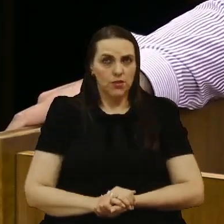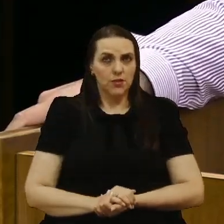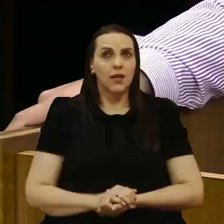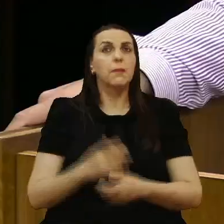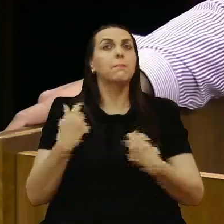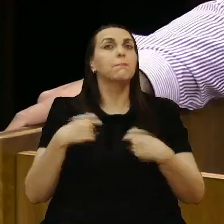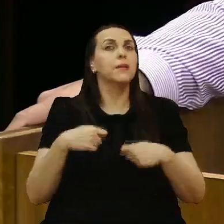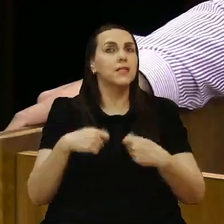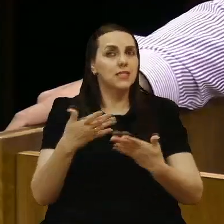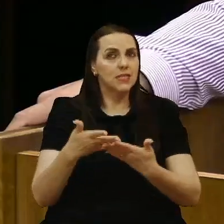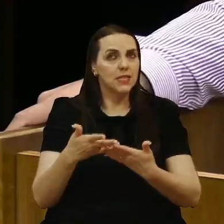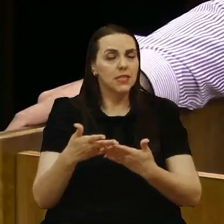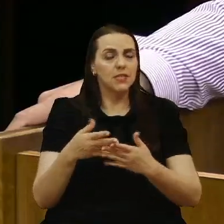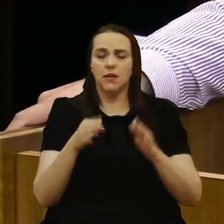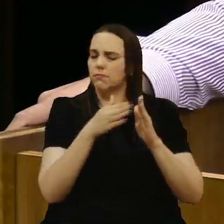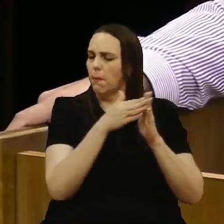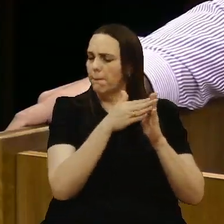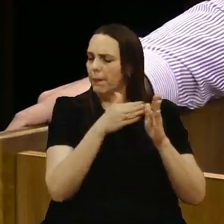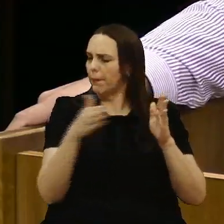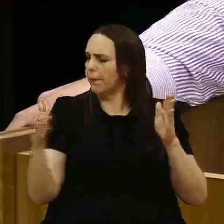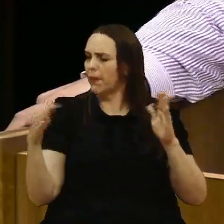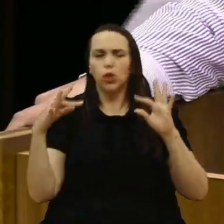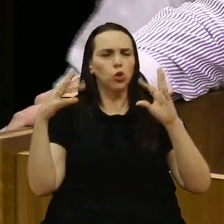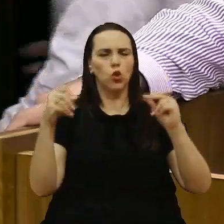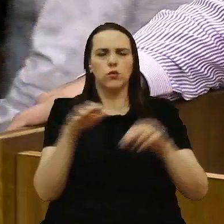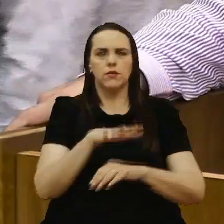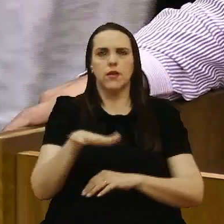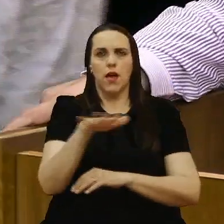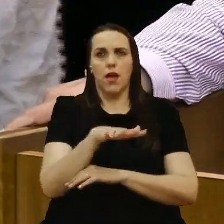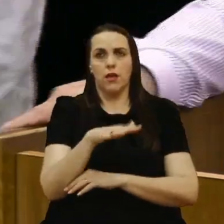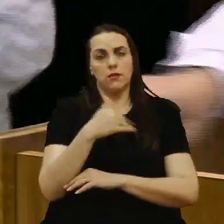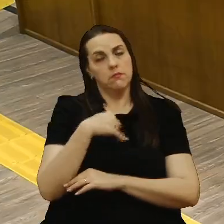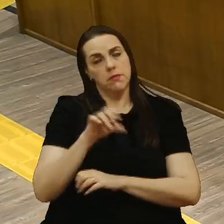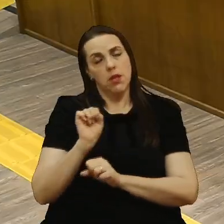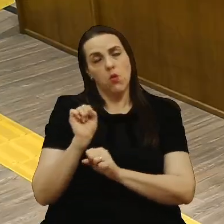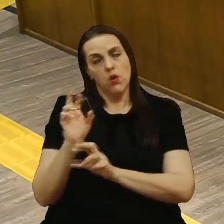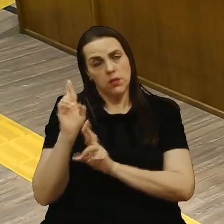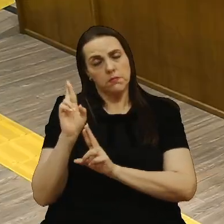precisa ser linear em todas as áreas. Espero eu. Muito obrigado. Devolvo os trabalhos.